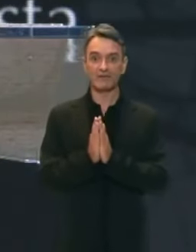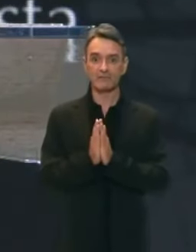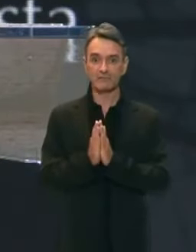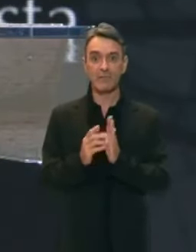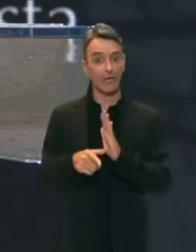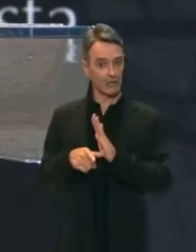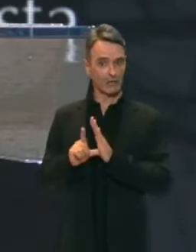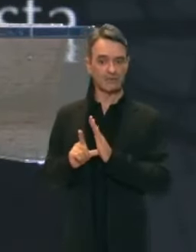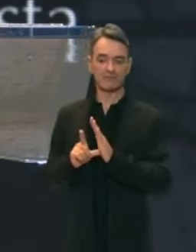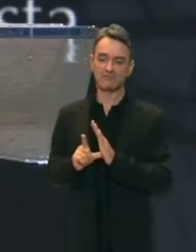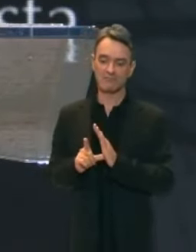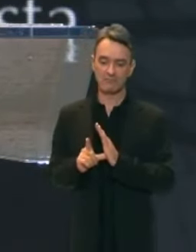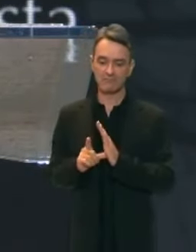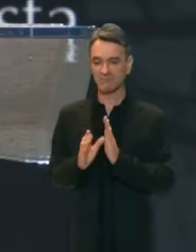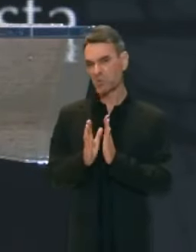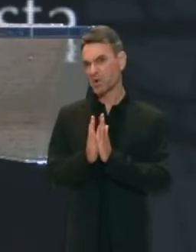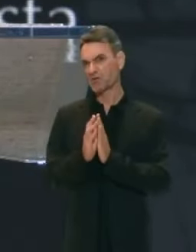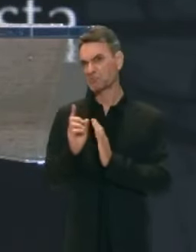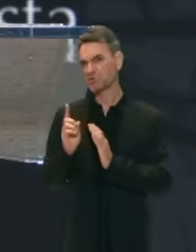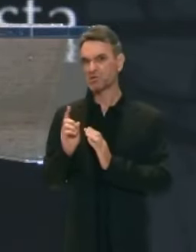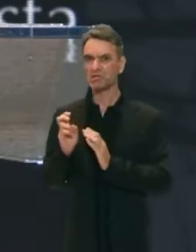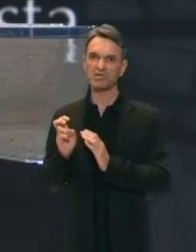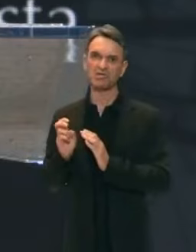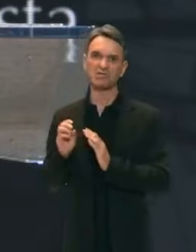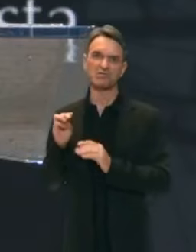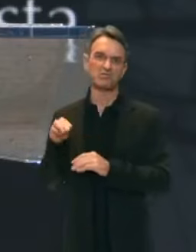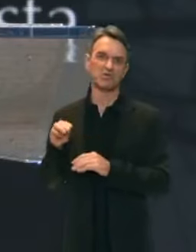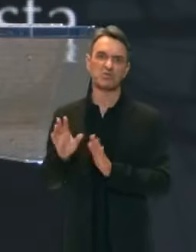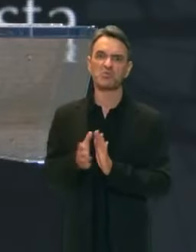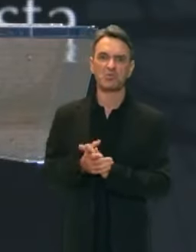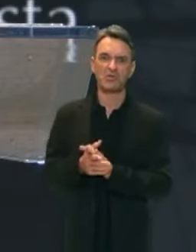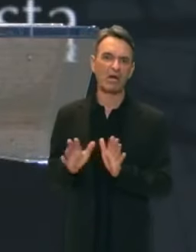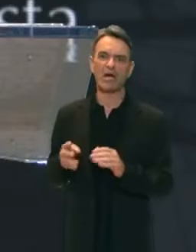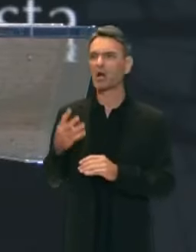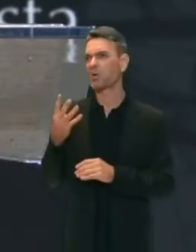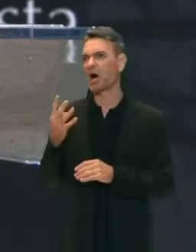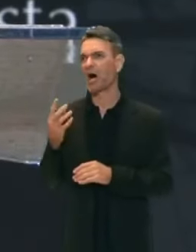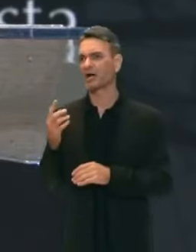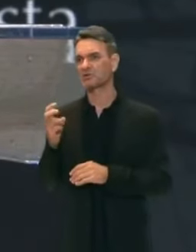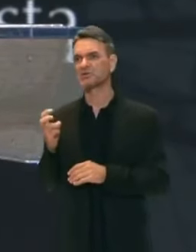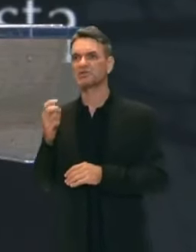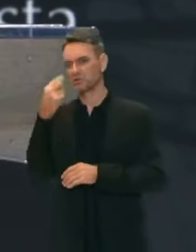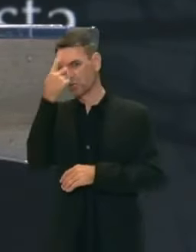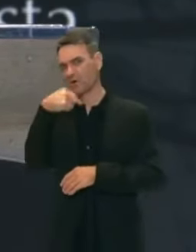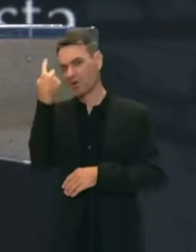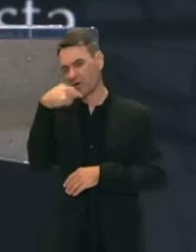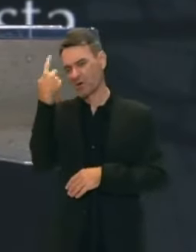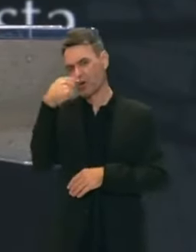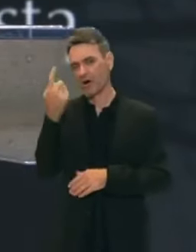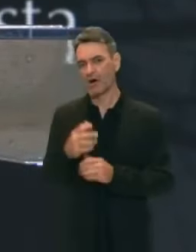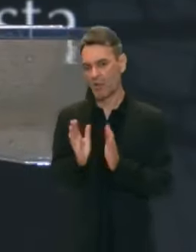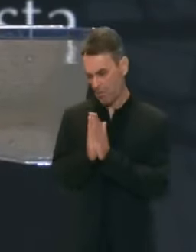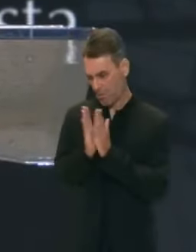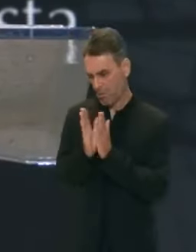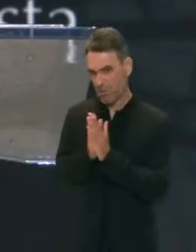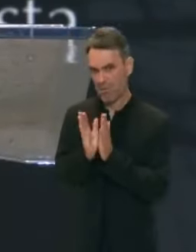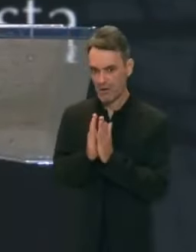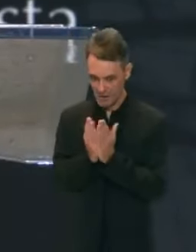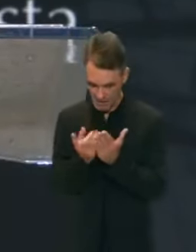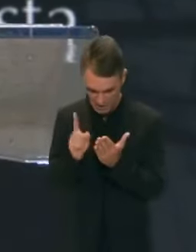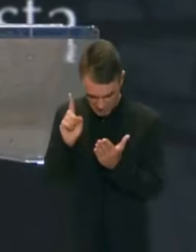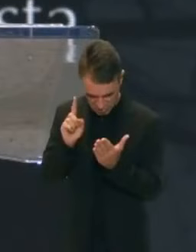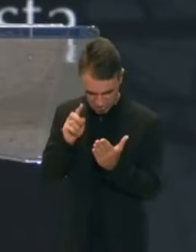orava uns 15, 20 minutos, eu estava orando umas 4, 5 horas. Eu lia a Bíblia, eu queria ler a